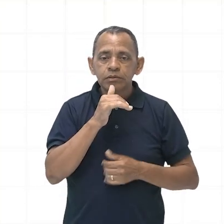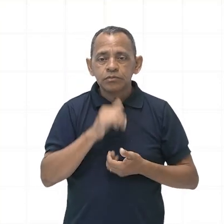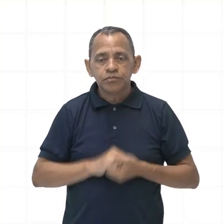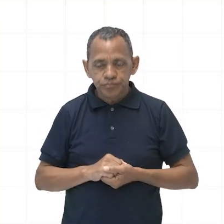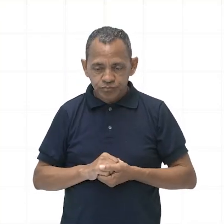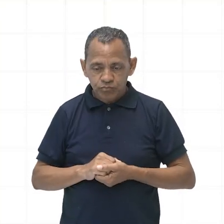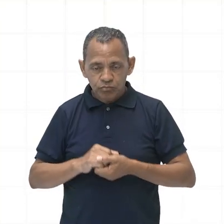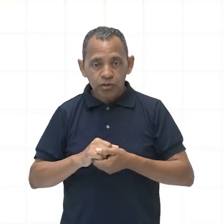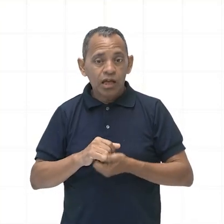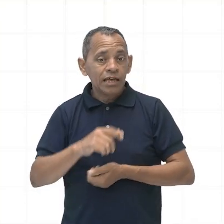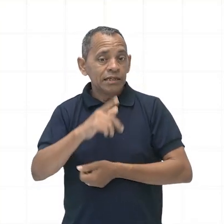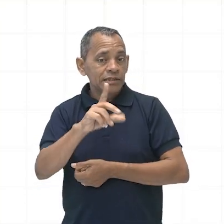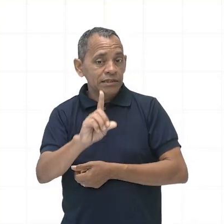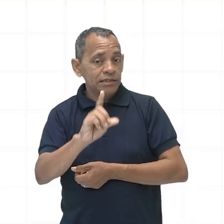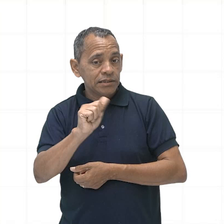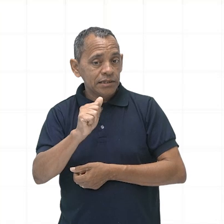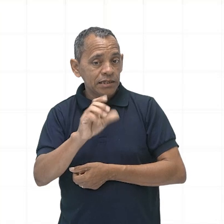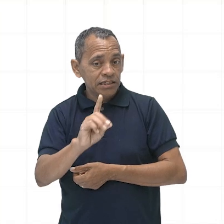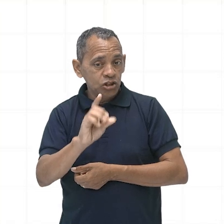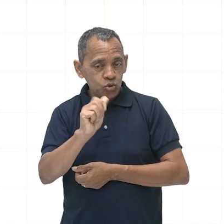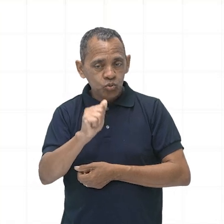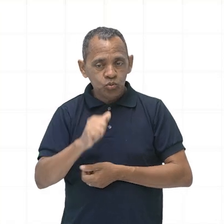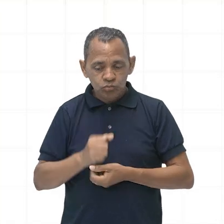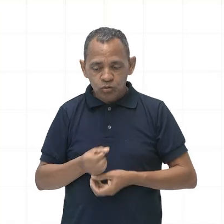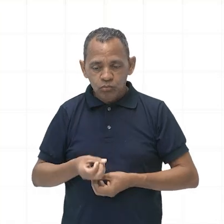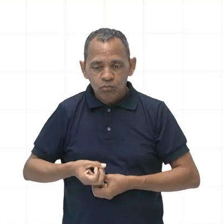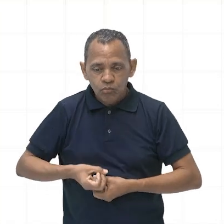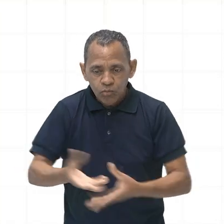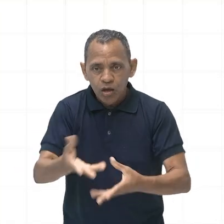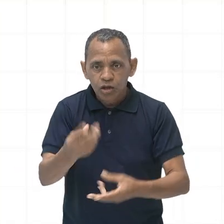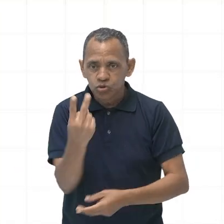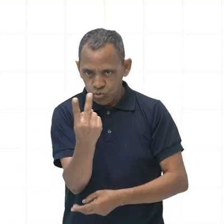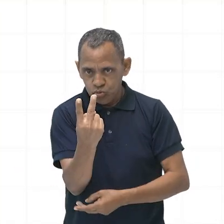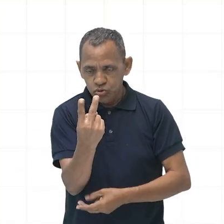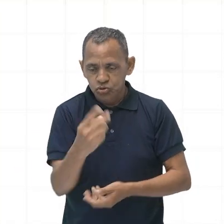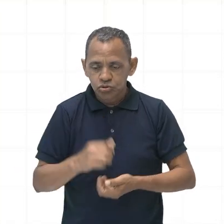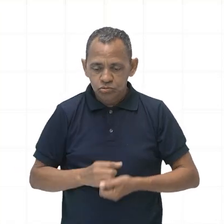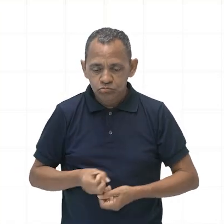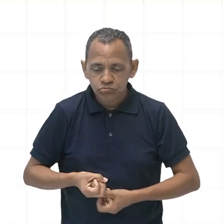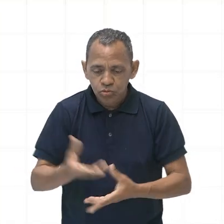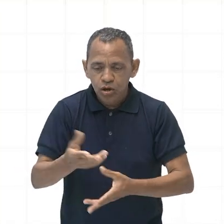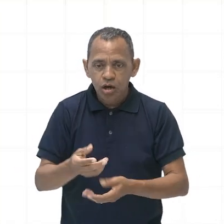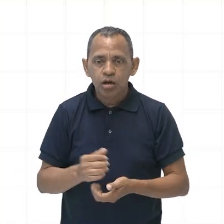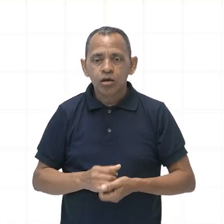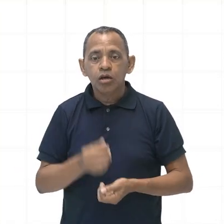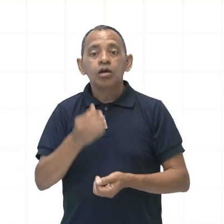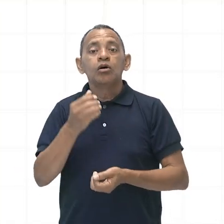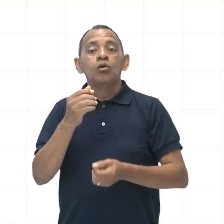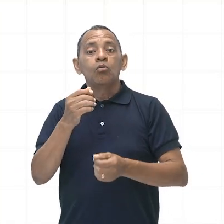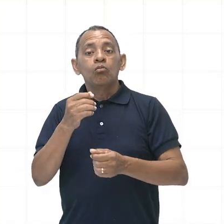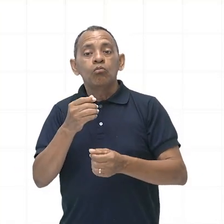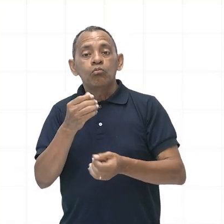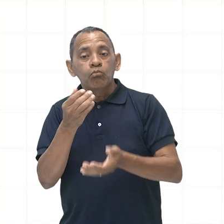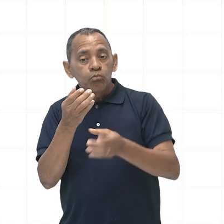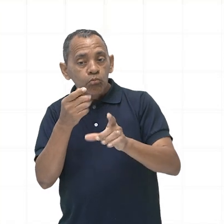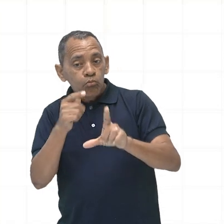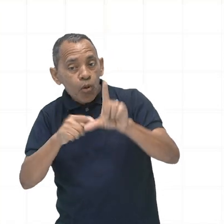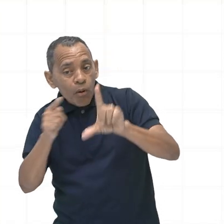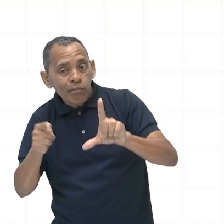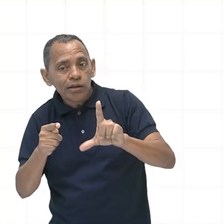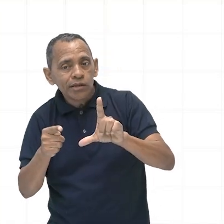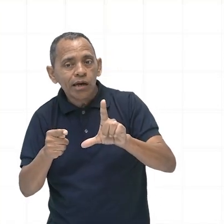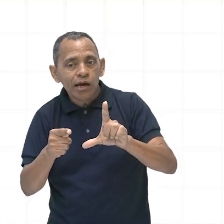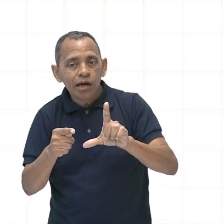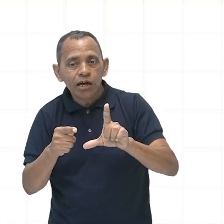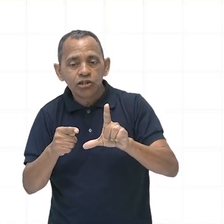dados simultaneamente, qual é a probabilidade de um dos dados, a face voltada